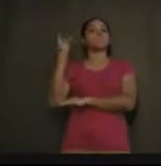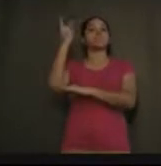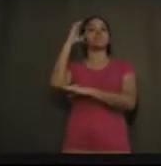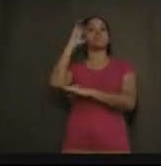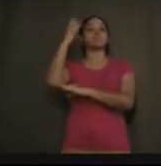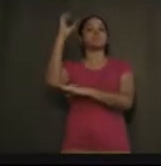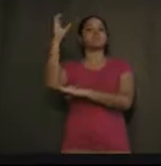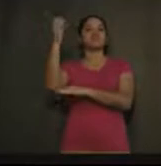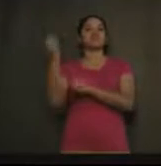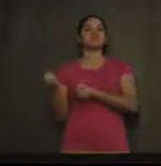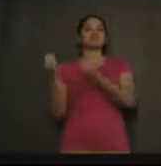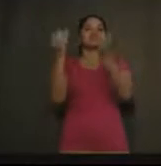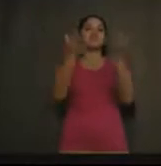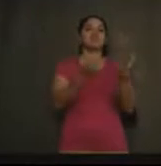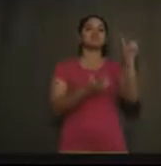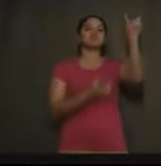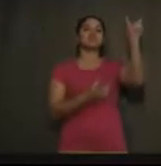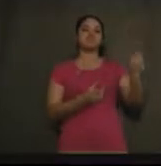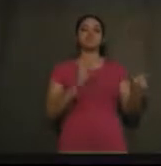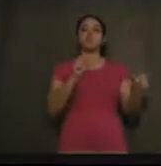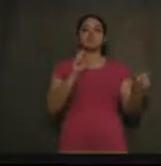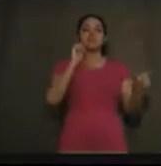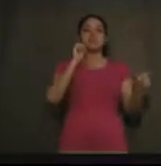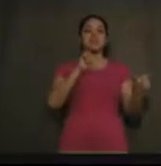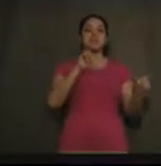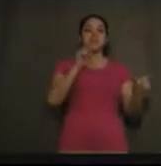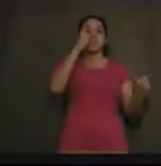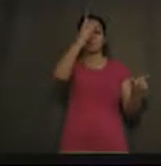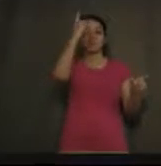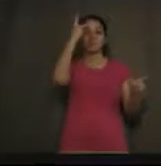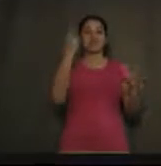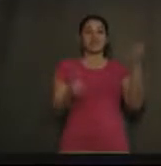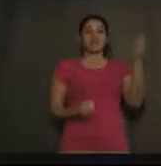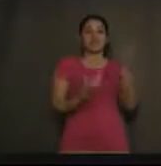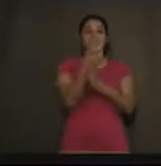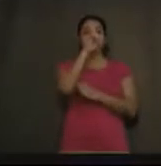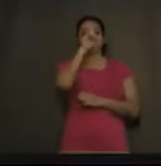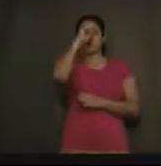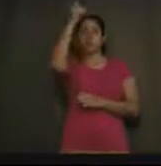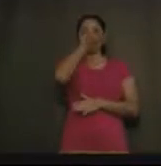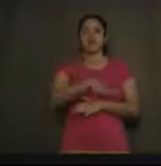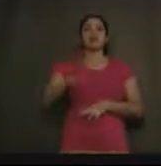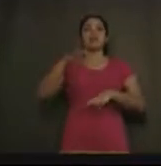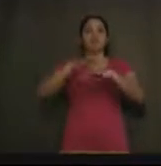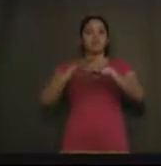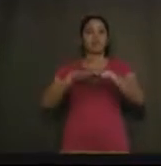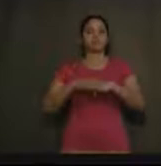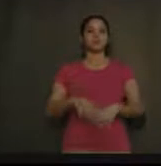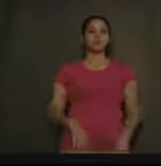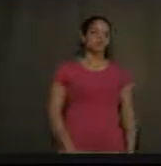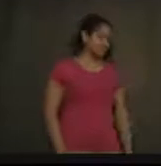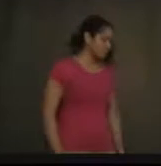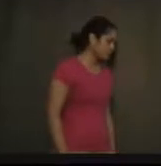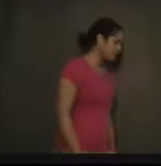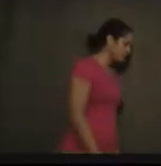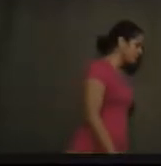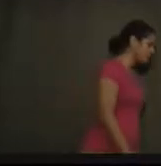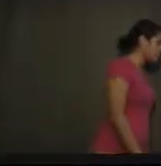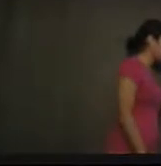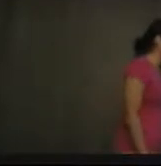dado para uma descoberta importante no domínio da análise matemática superior. Essa formulação que